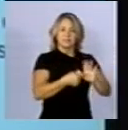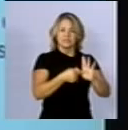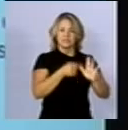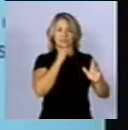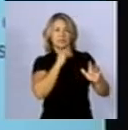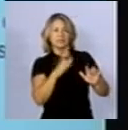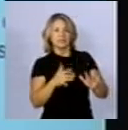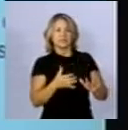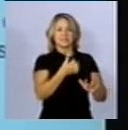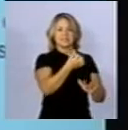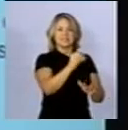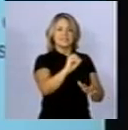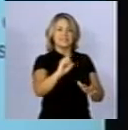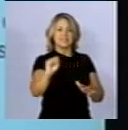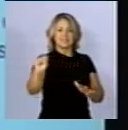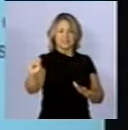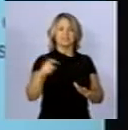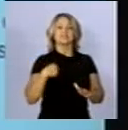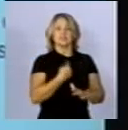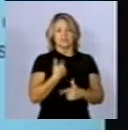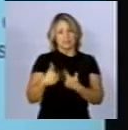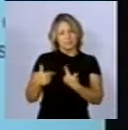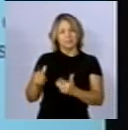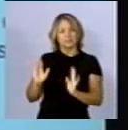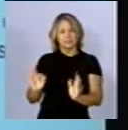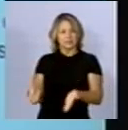dos 60 Hz, que é onde a gente trabalha.